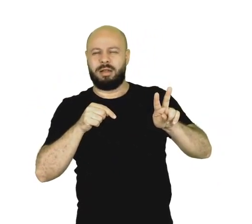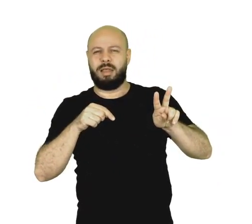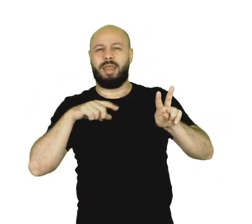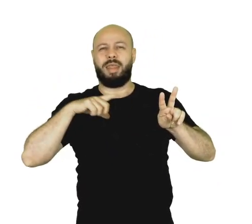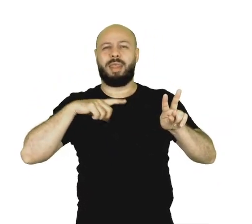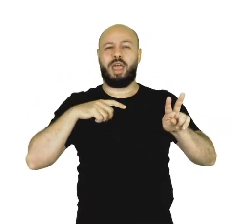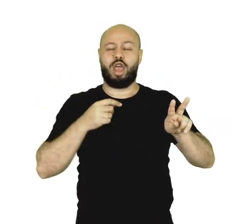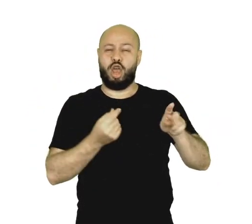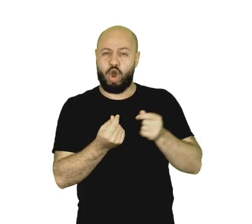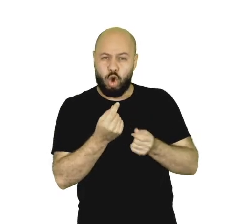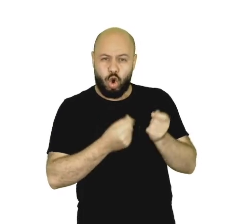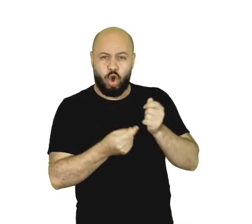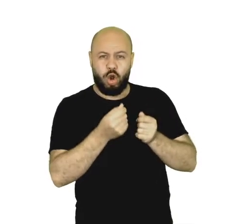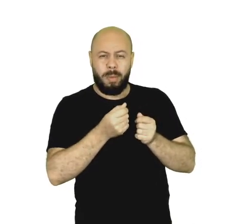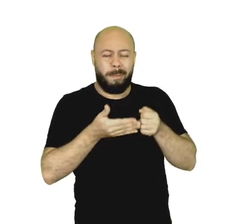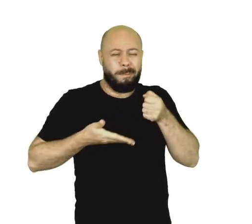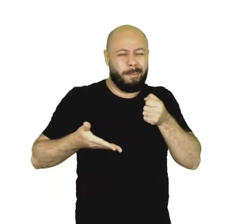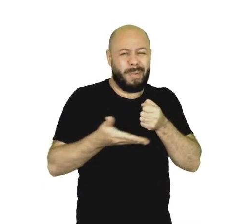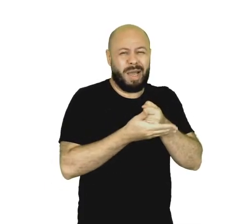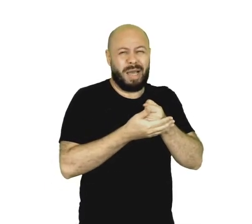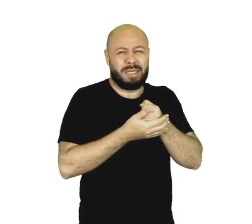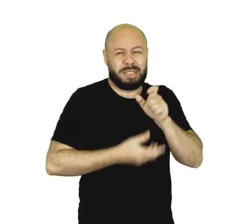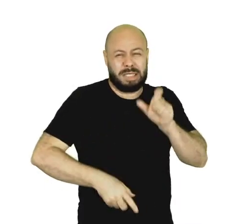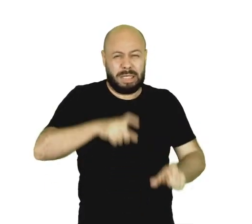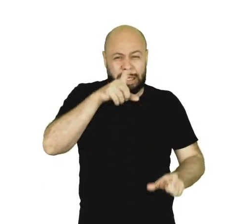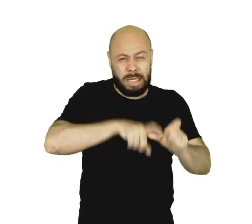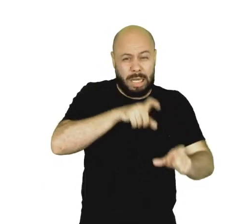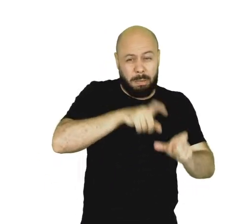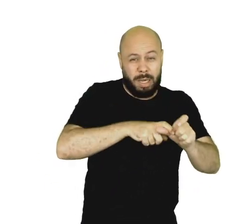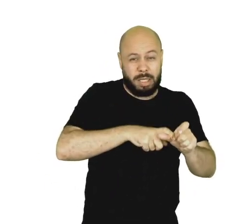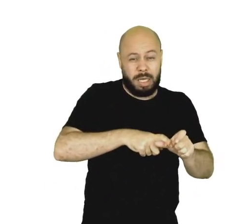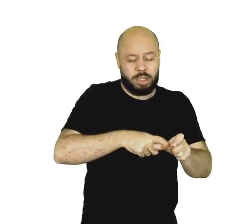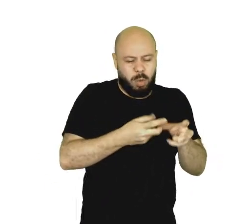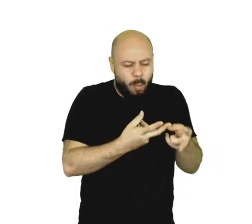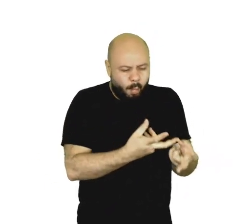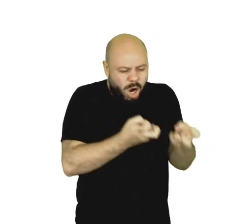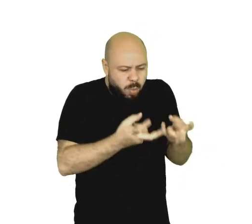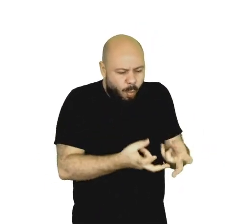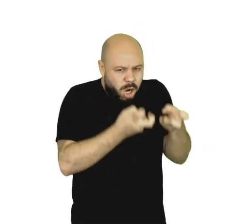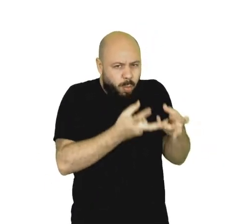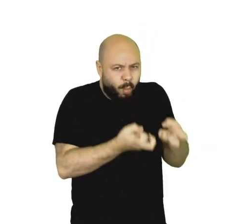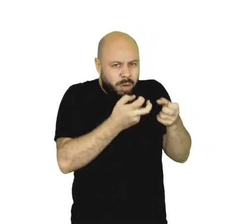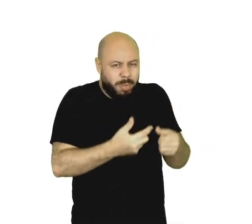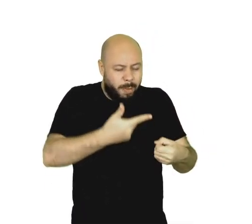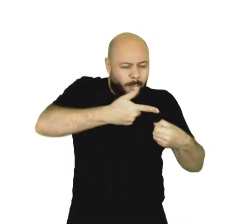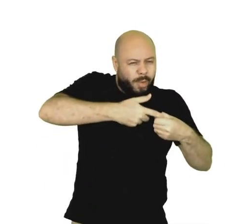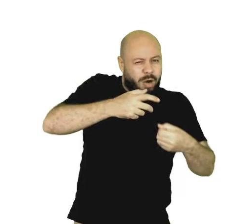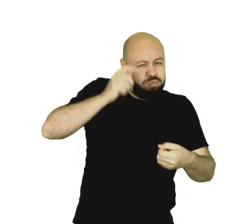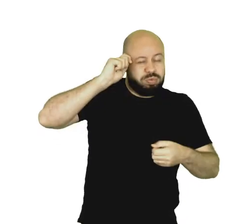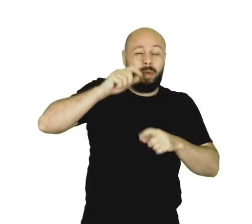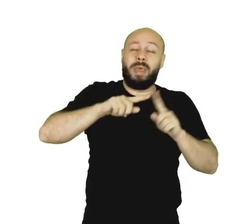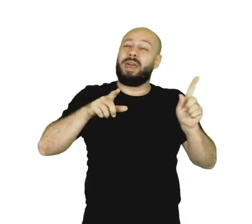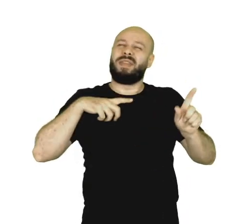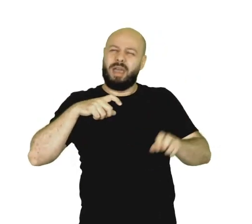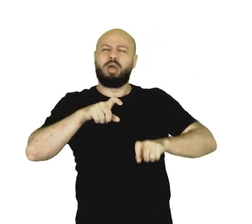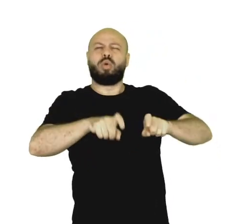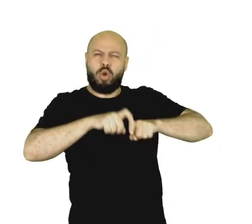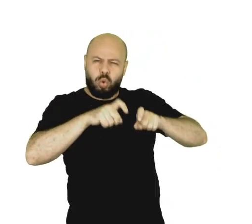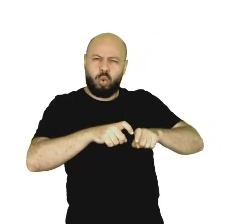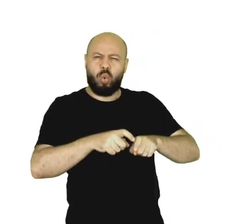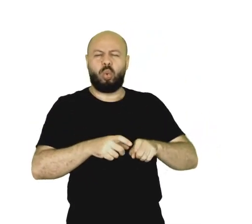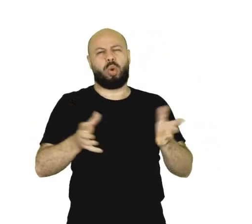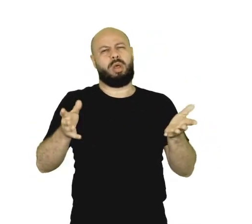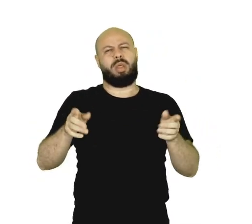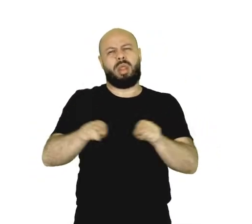sua economia muito baseada nessa exploração mineral, mas também tem uma agricultura e um turismo. Só que a